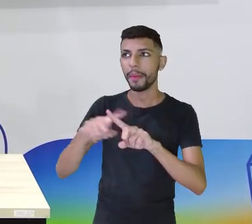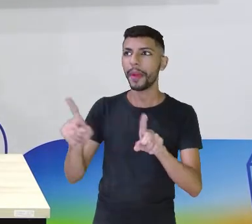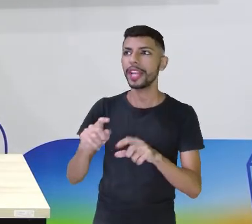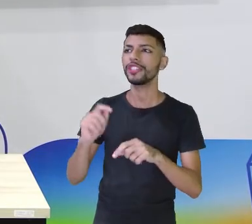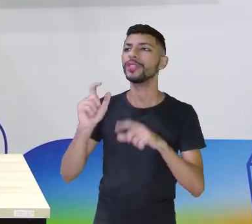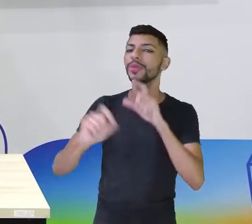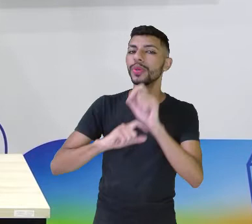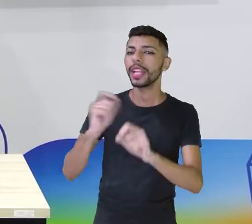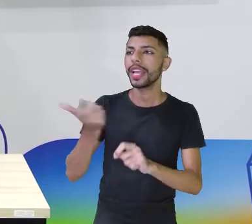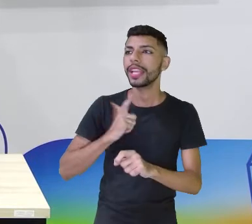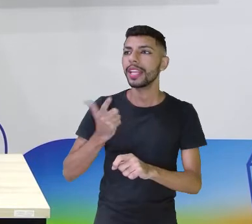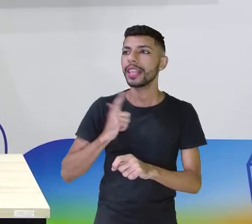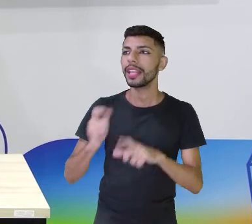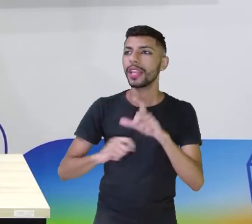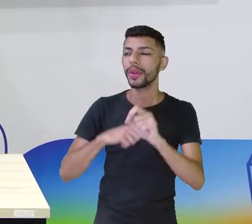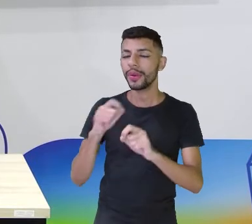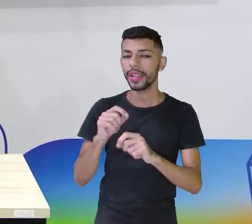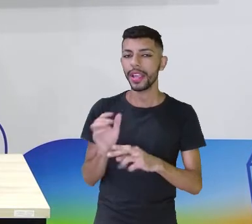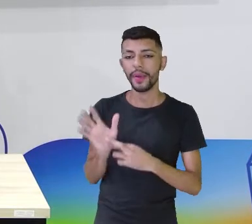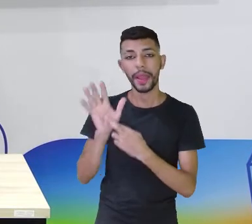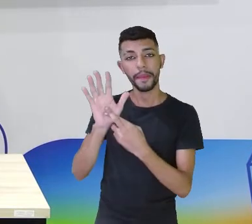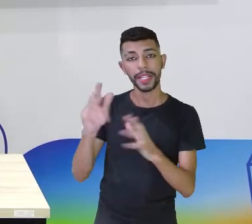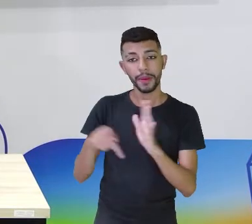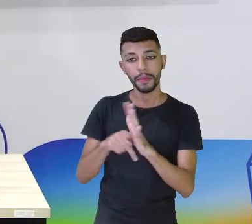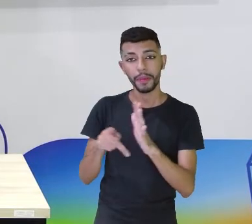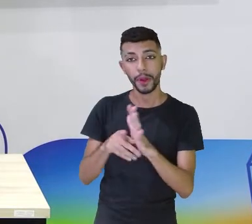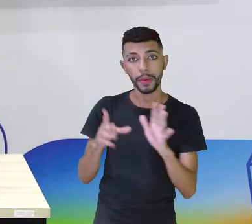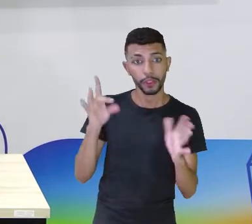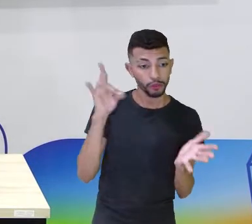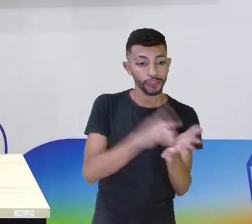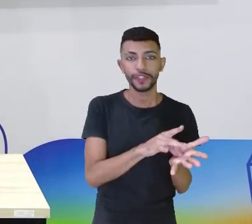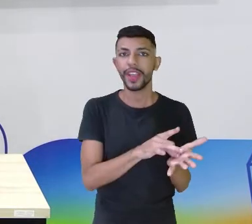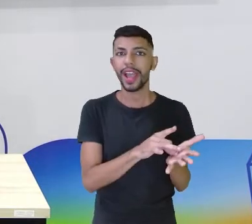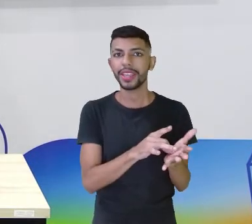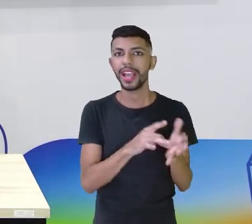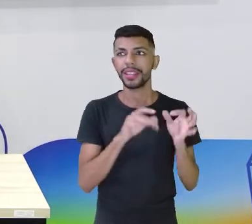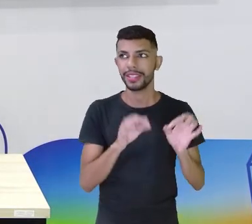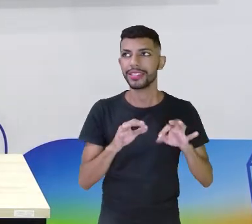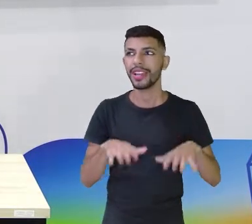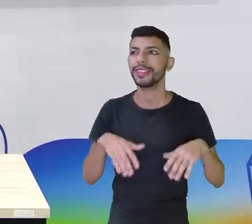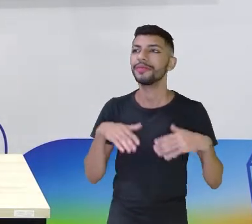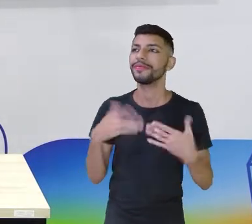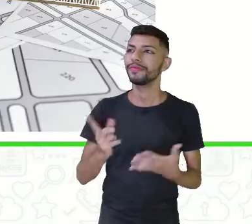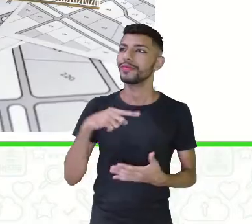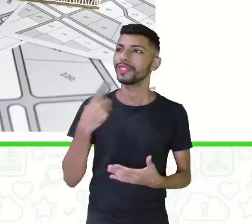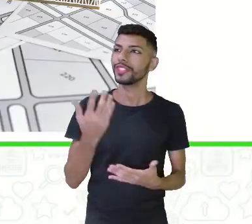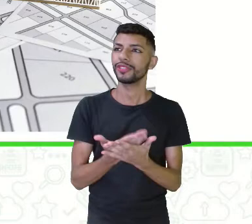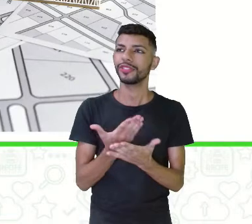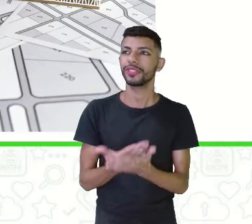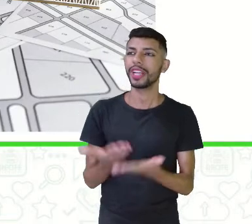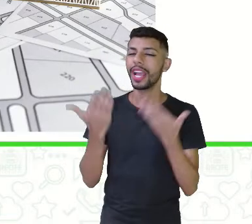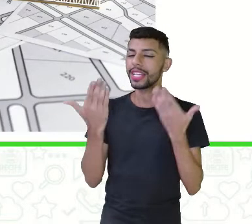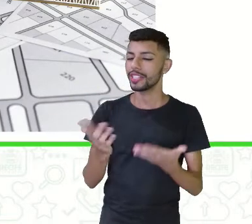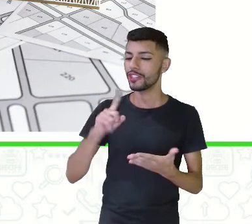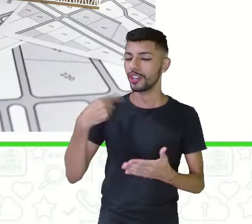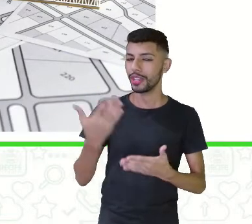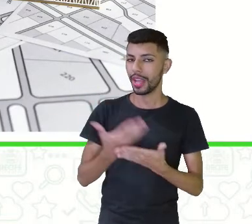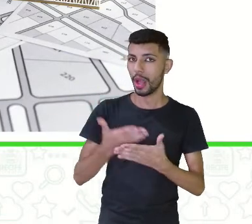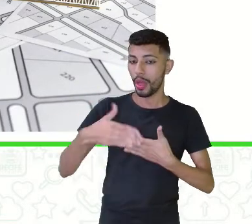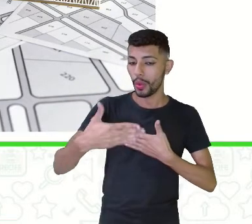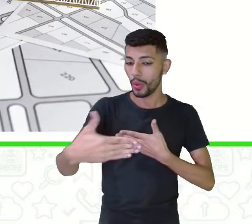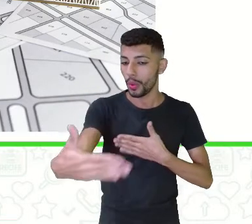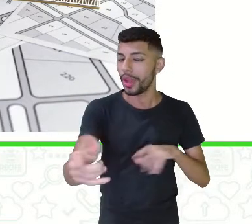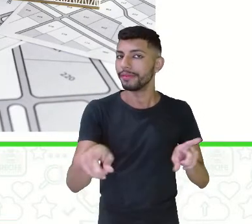coloque uma escala, uma representação do real, certo? Isso nós vamos ver durante nossas aulas mais para